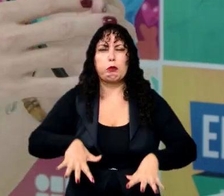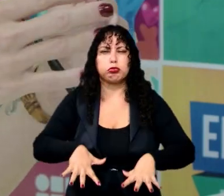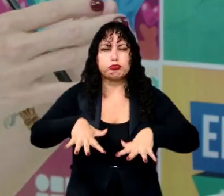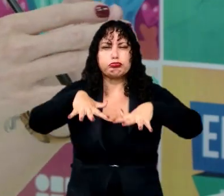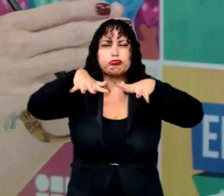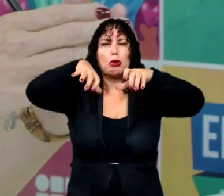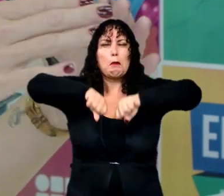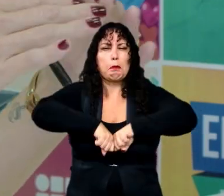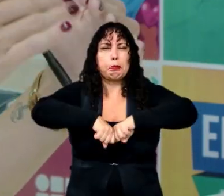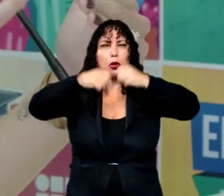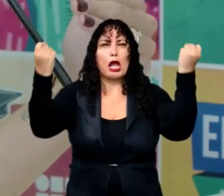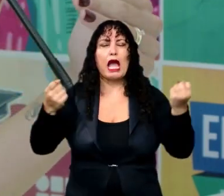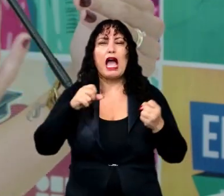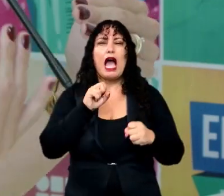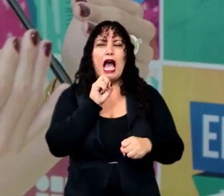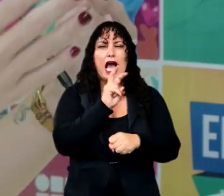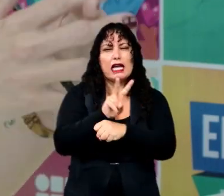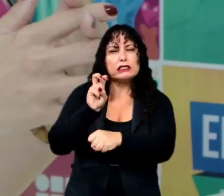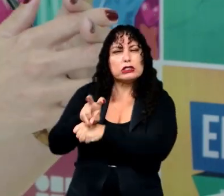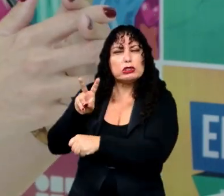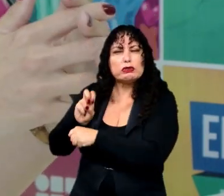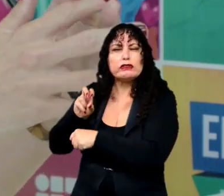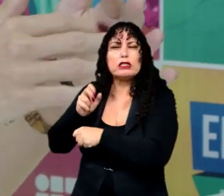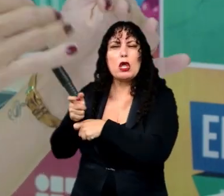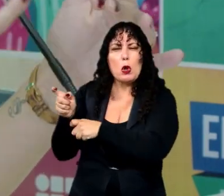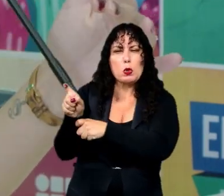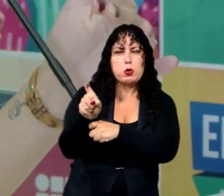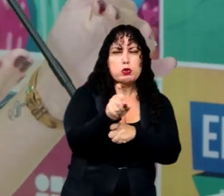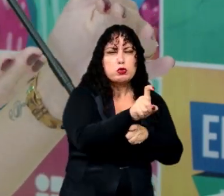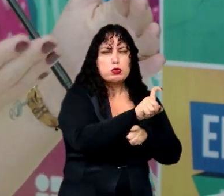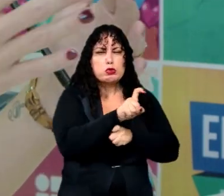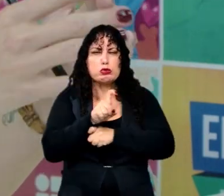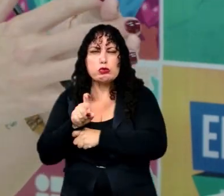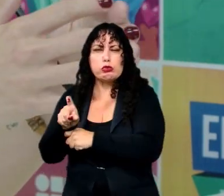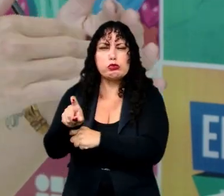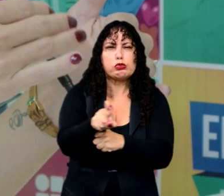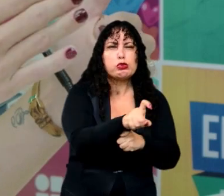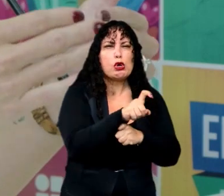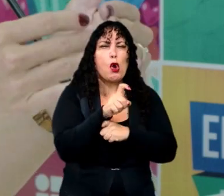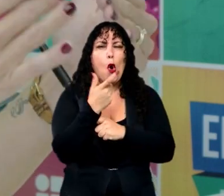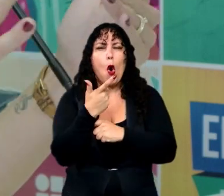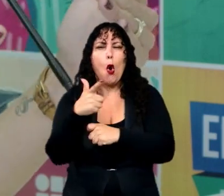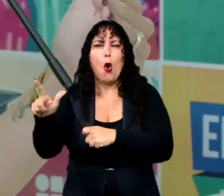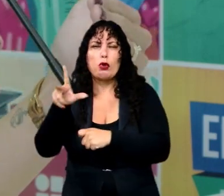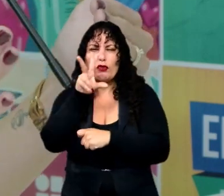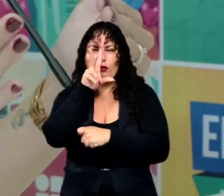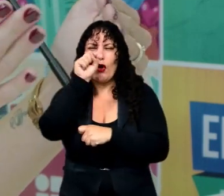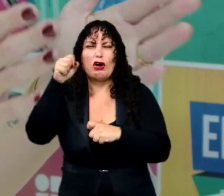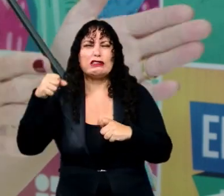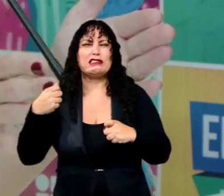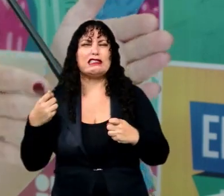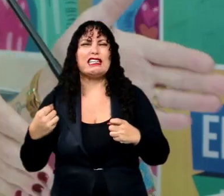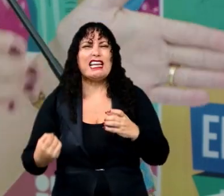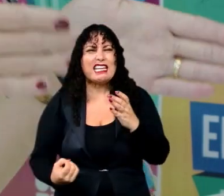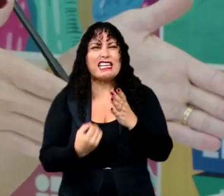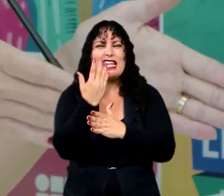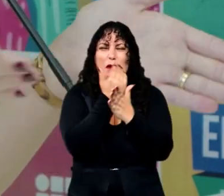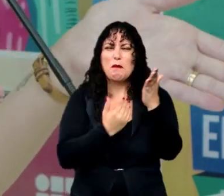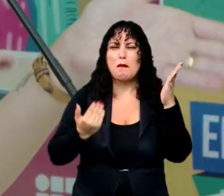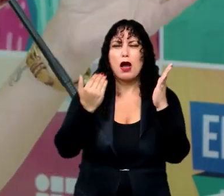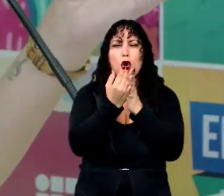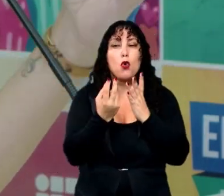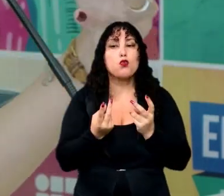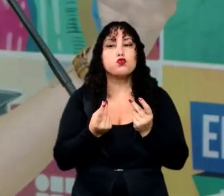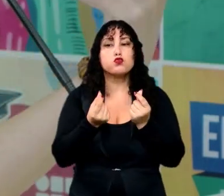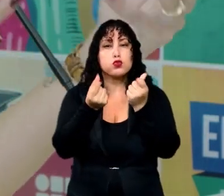né agrotóxicos a gente vai ter que usar eh outros mais fortes enfim isso gera um custo maior né